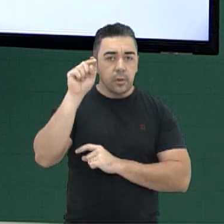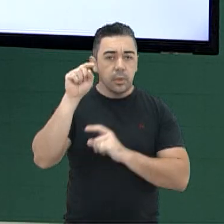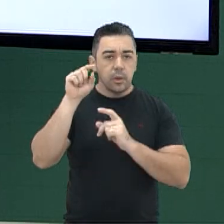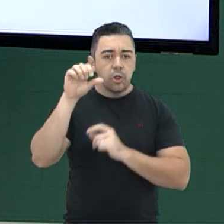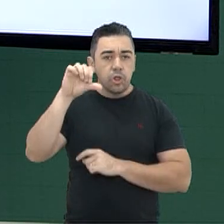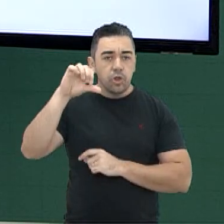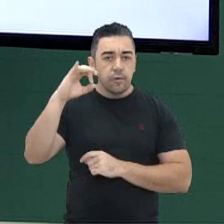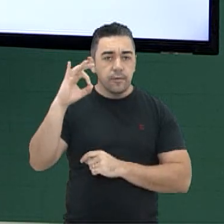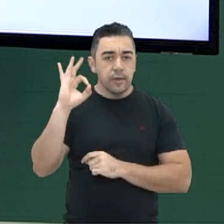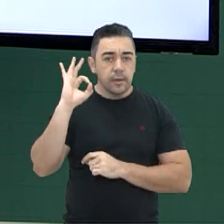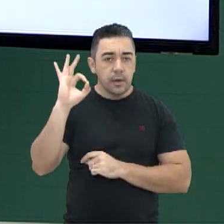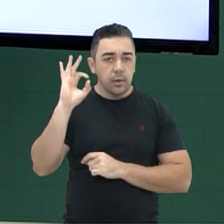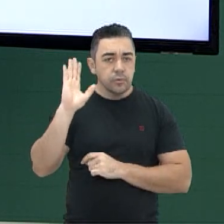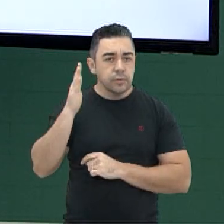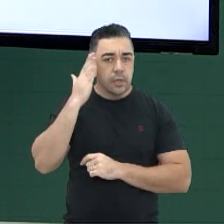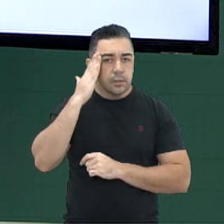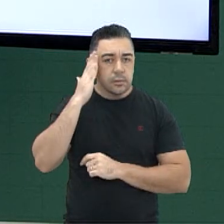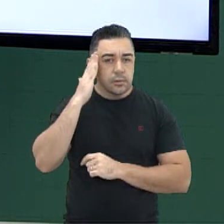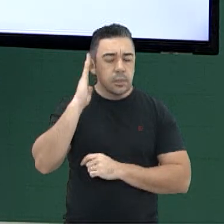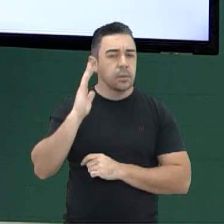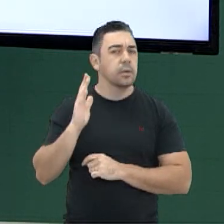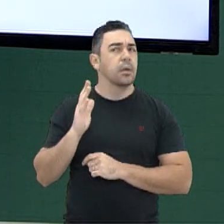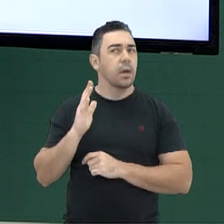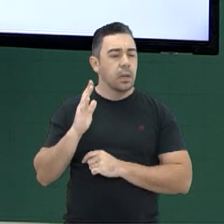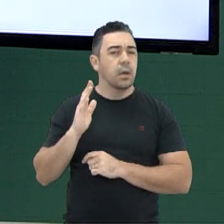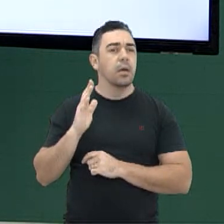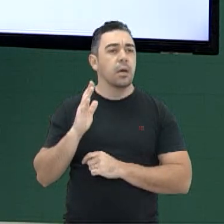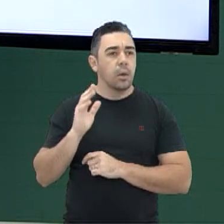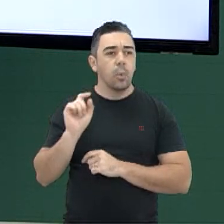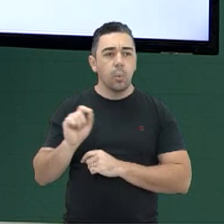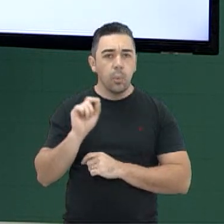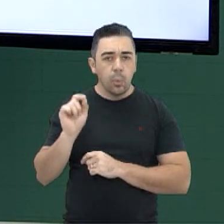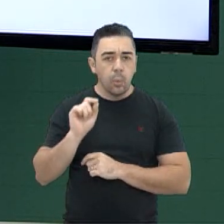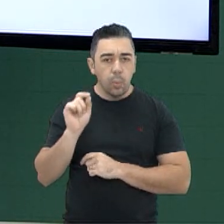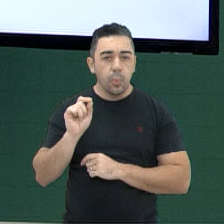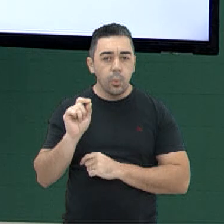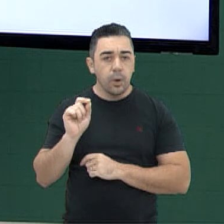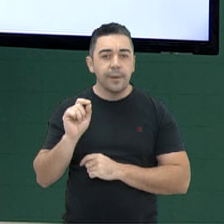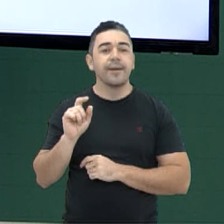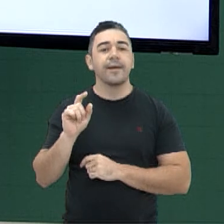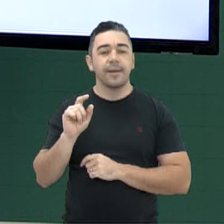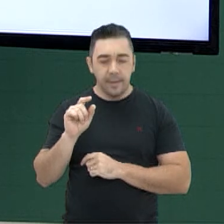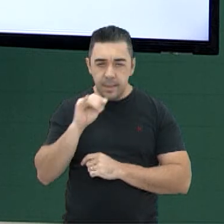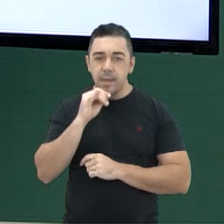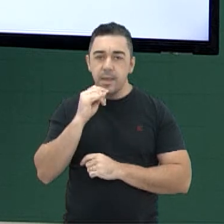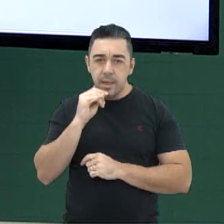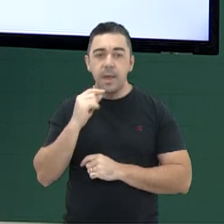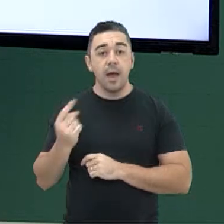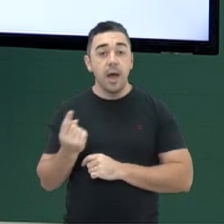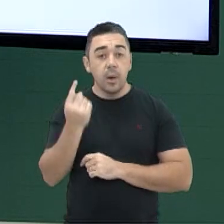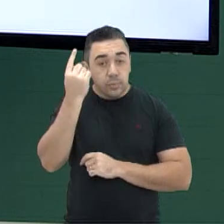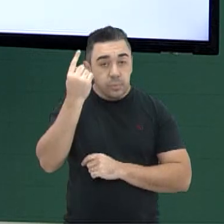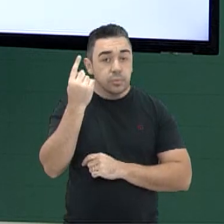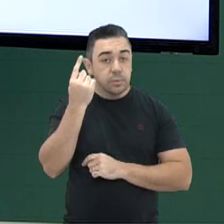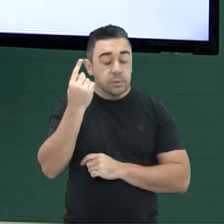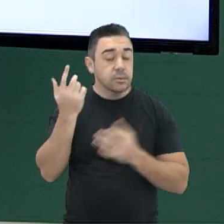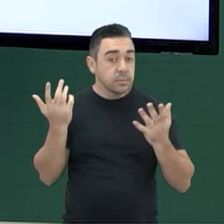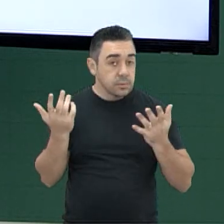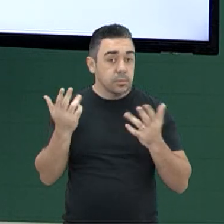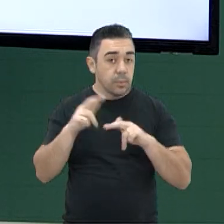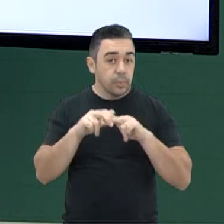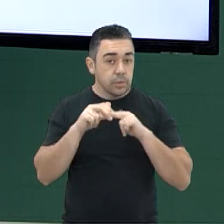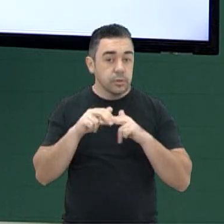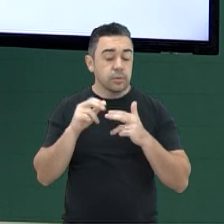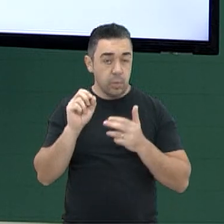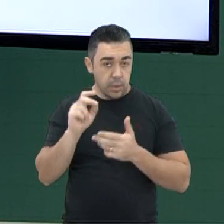ângulo de 90 graus, eu já posso até imaginar que eu estou traçando aqui uma altura. Então, ok,